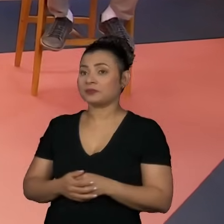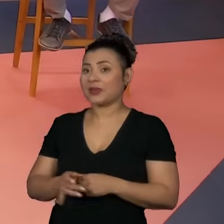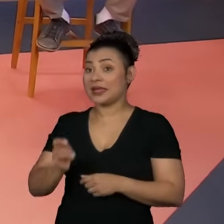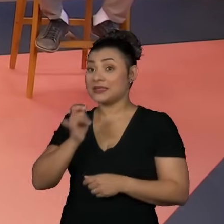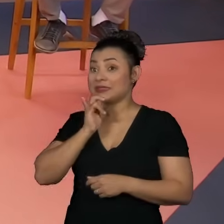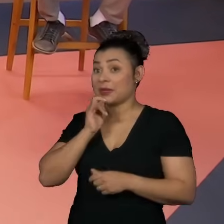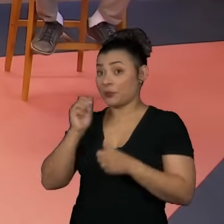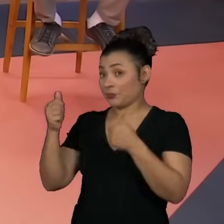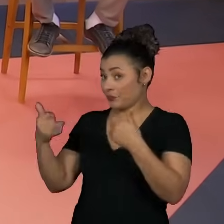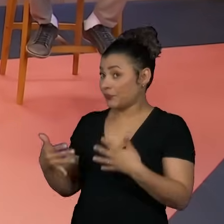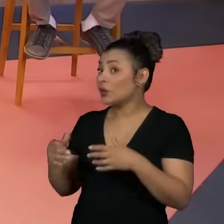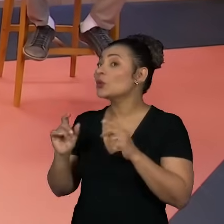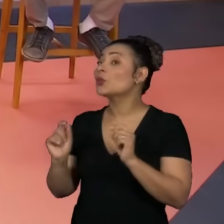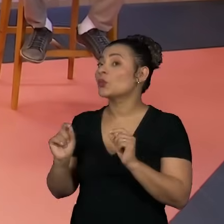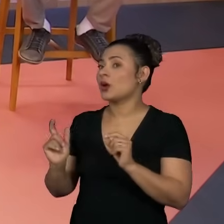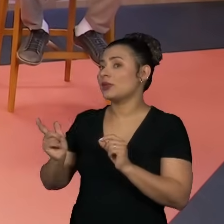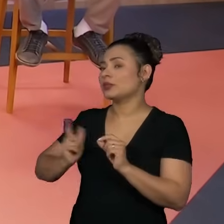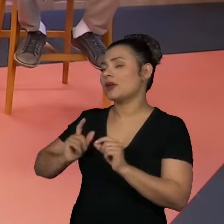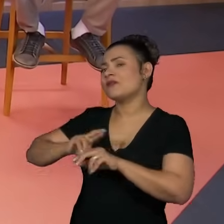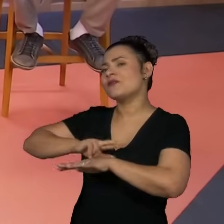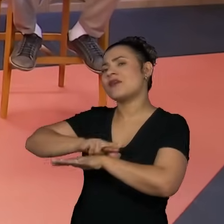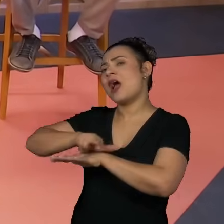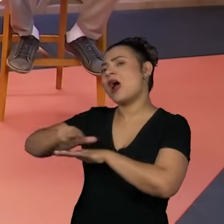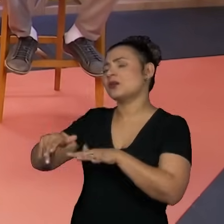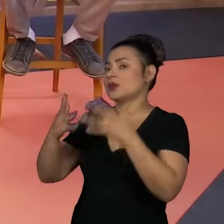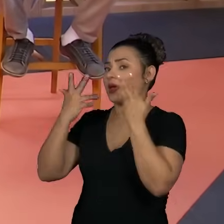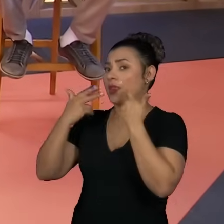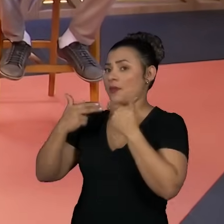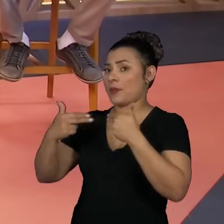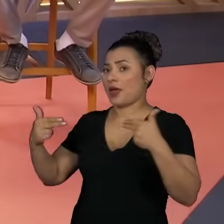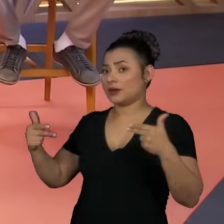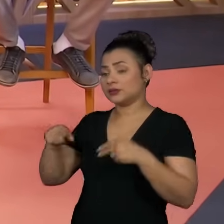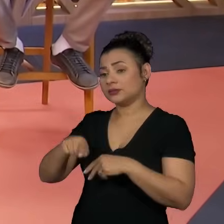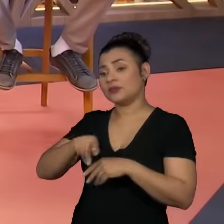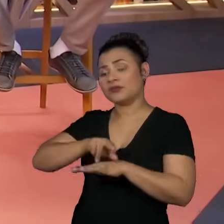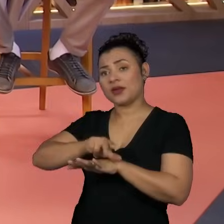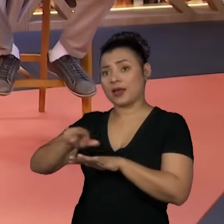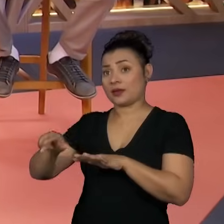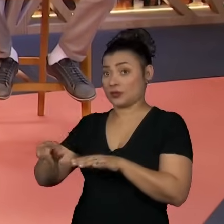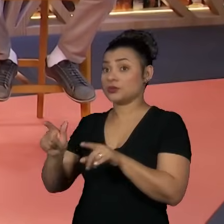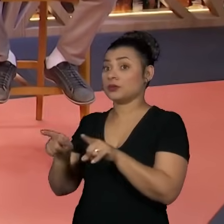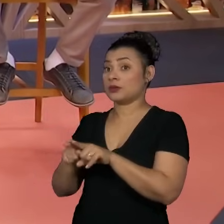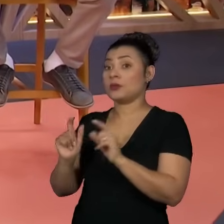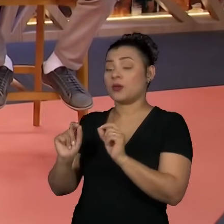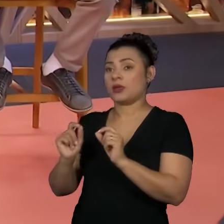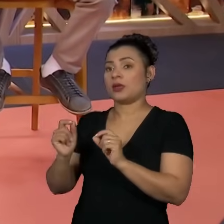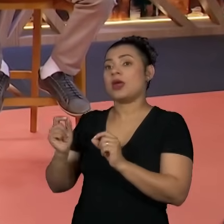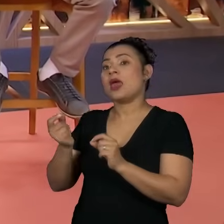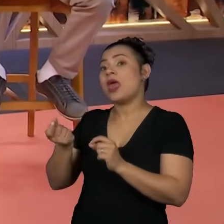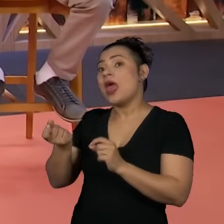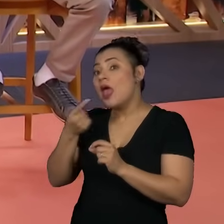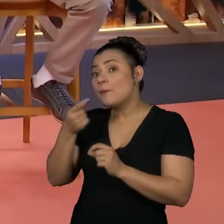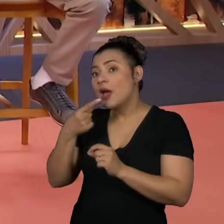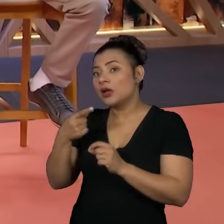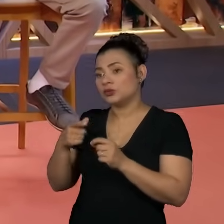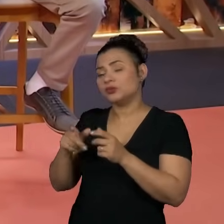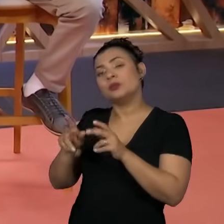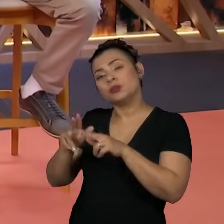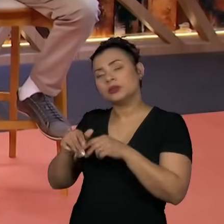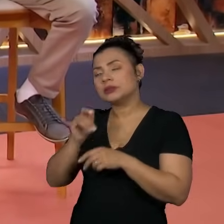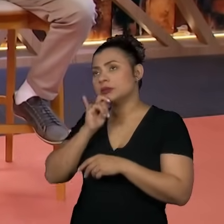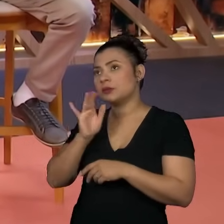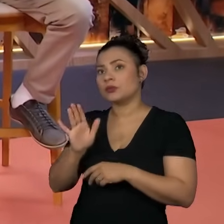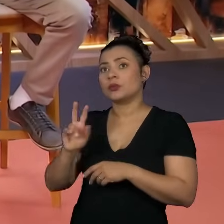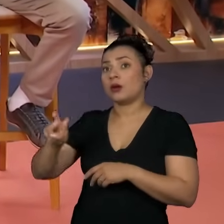né? A gente tem vários animais, vários venenos de animais que foram utilizados para a produção de medicamentos. Então, por exemplo, falando até